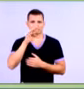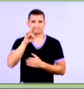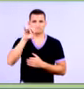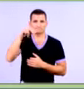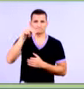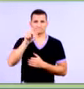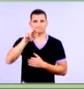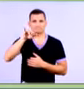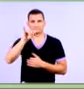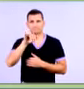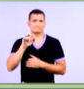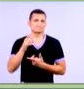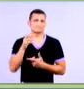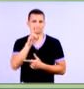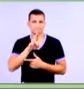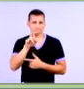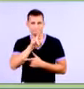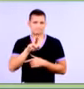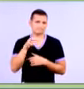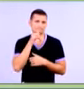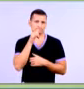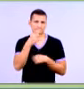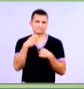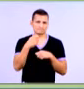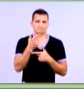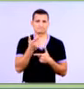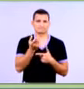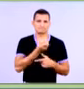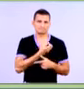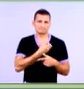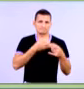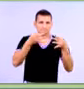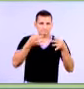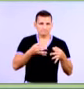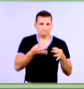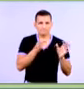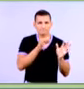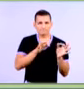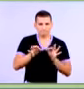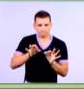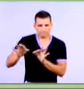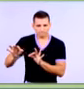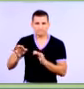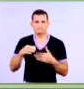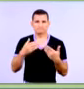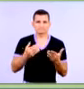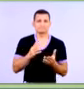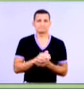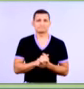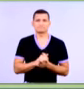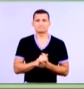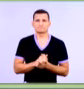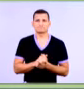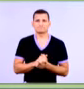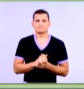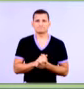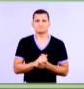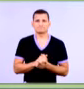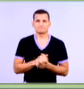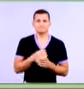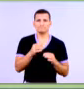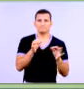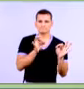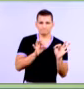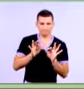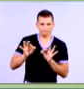utilizar ela tem uma exigência, o arranjo tem que estar como? Ordenado. Então, compensa eu ordenar os meus